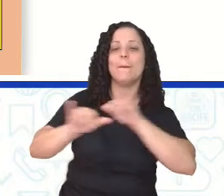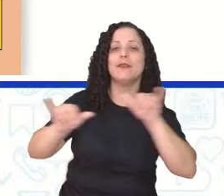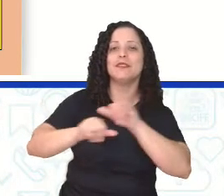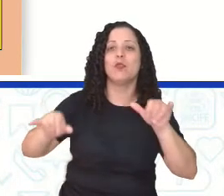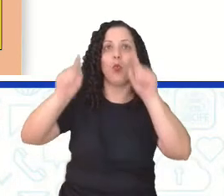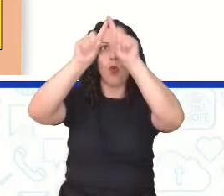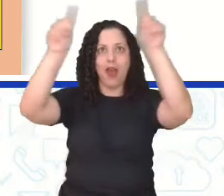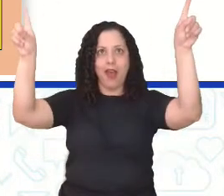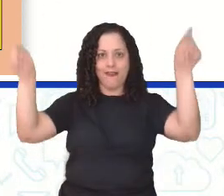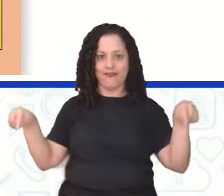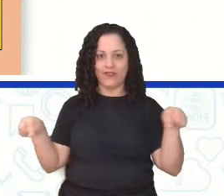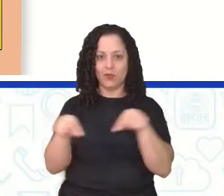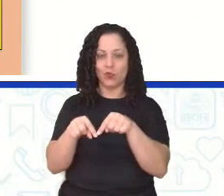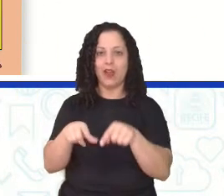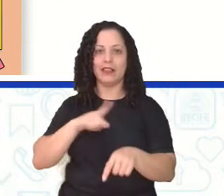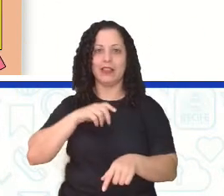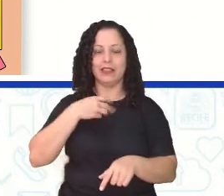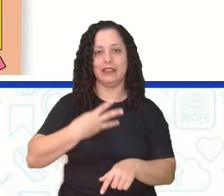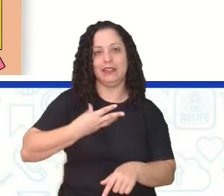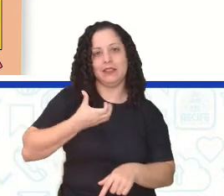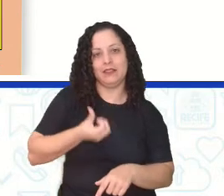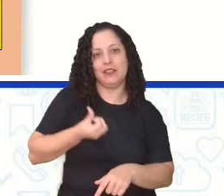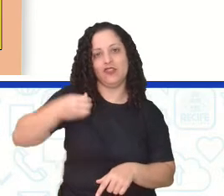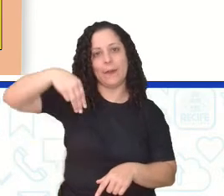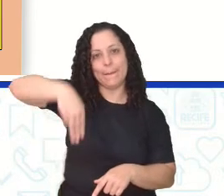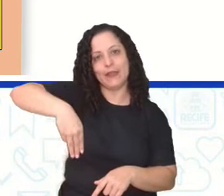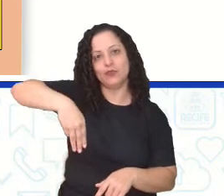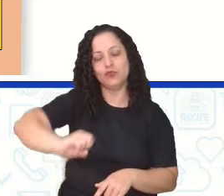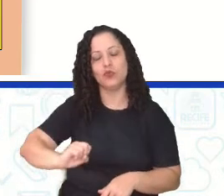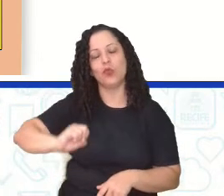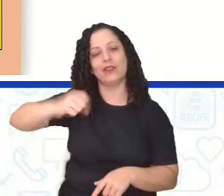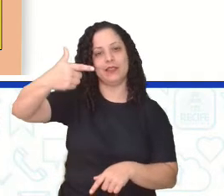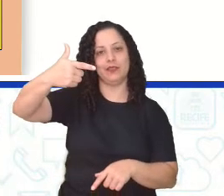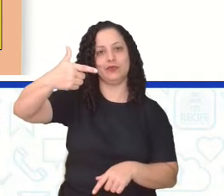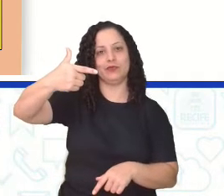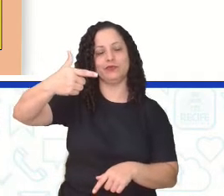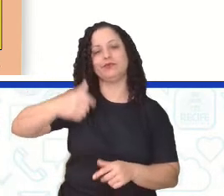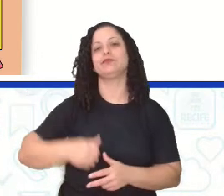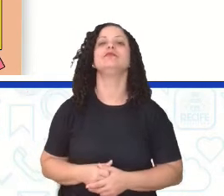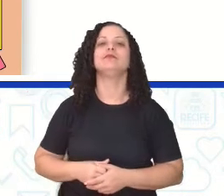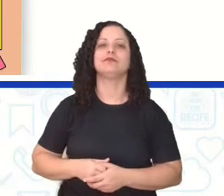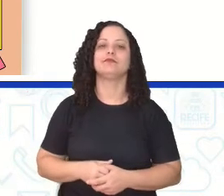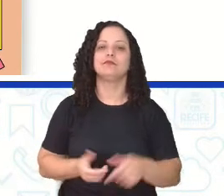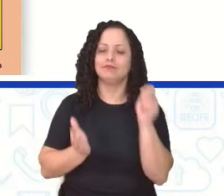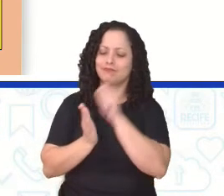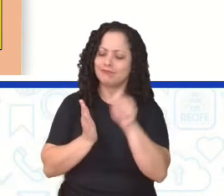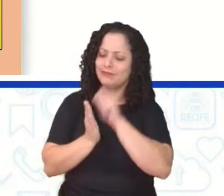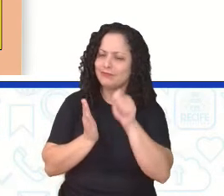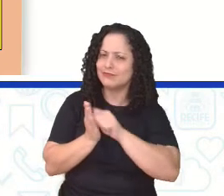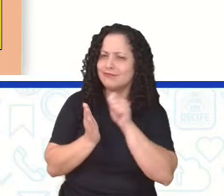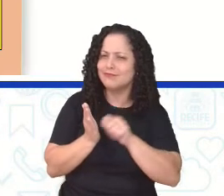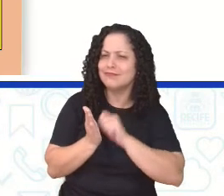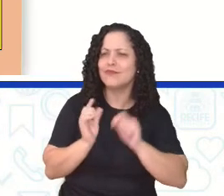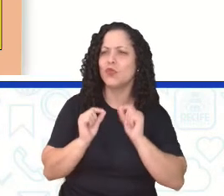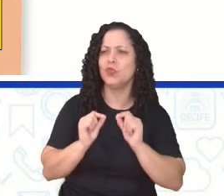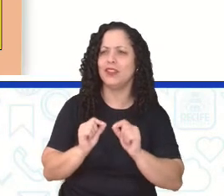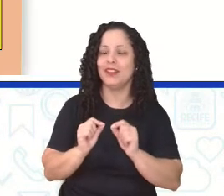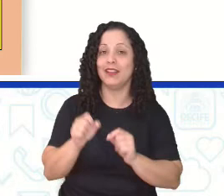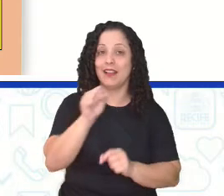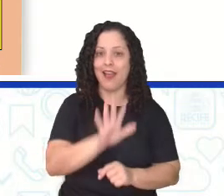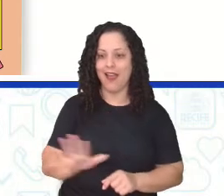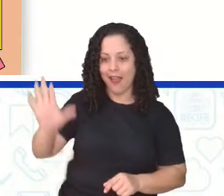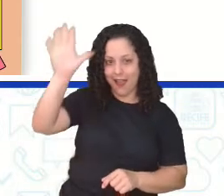área 36 metros quadrados. Canetinha na mão, papel do lado, aí eu anoto, ó, área